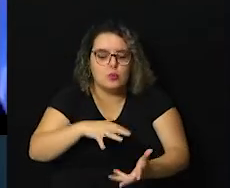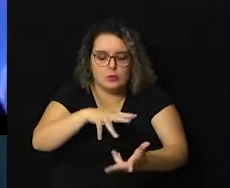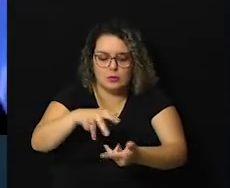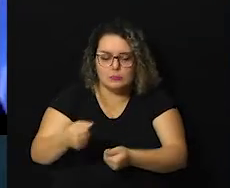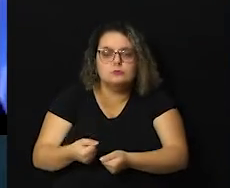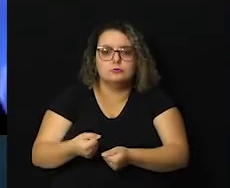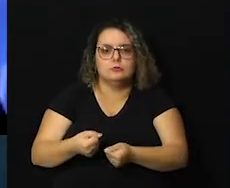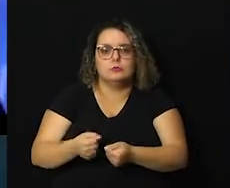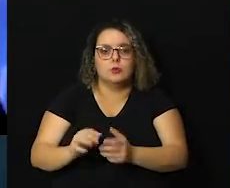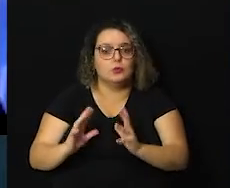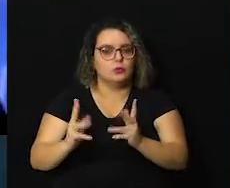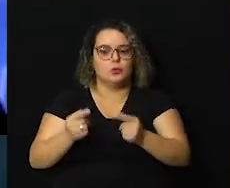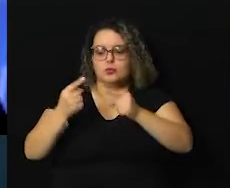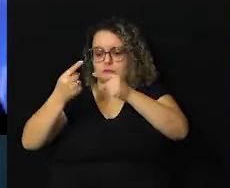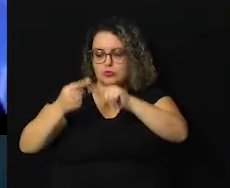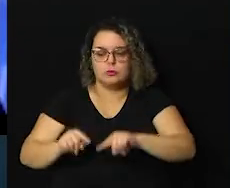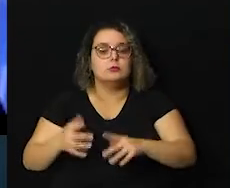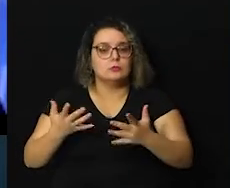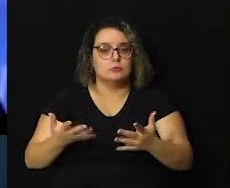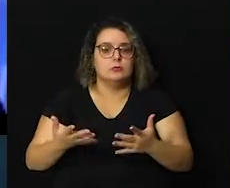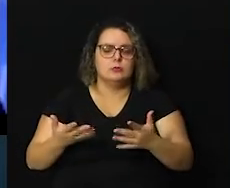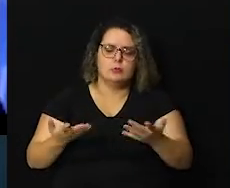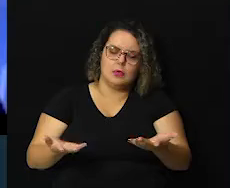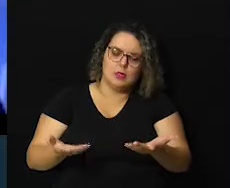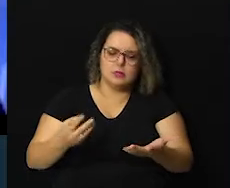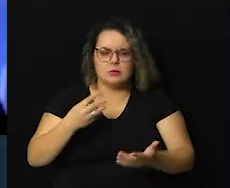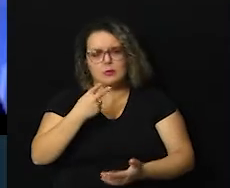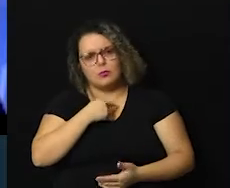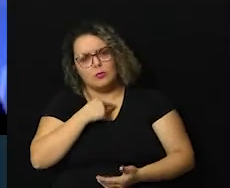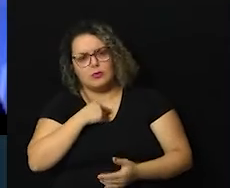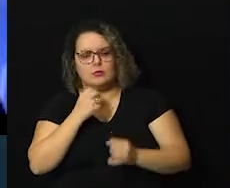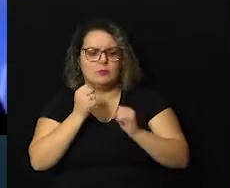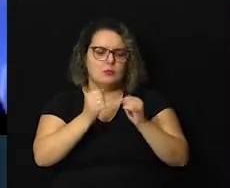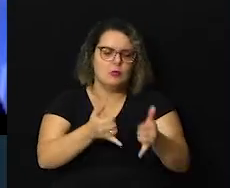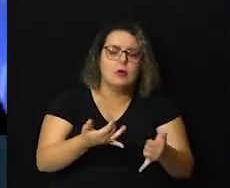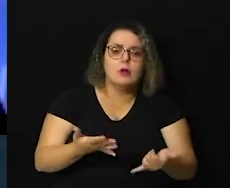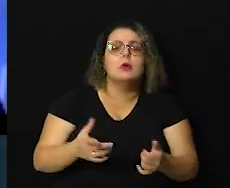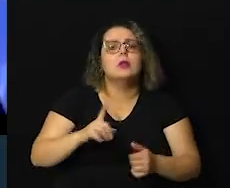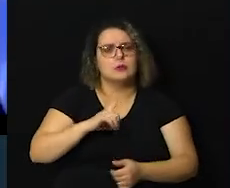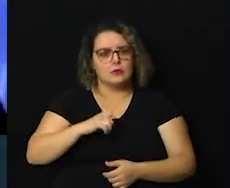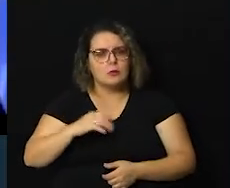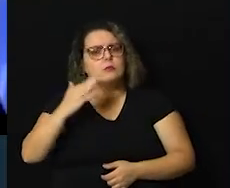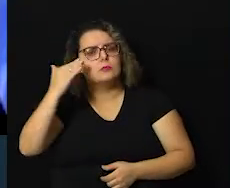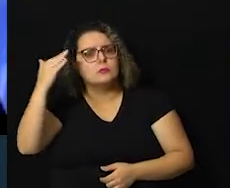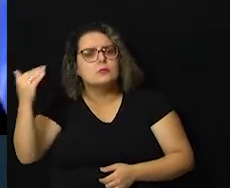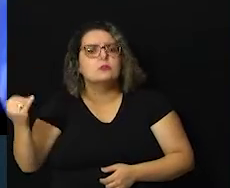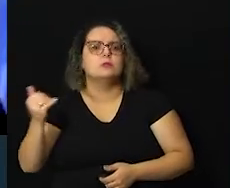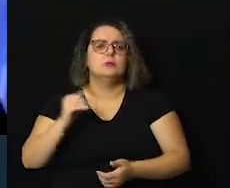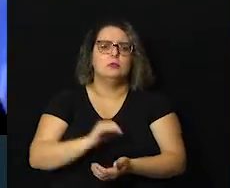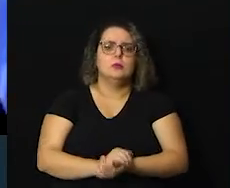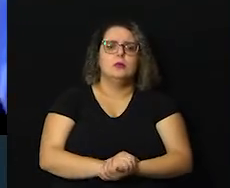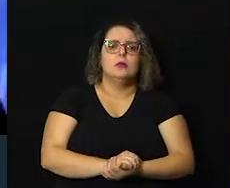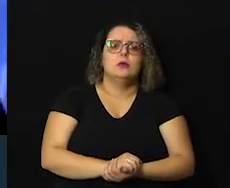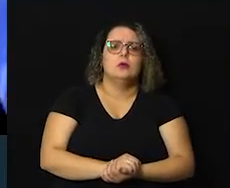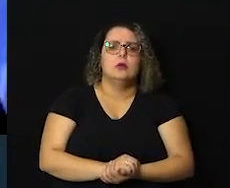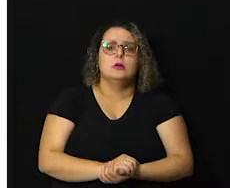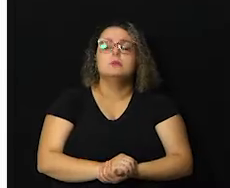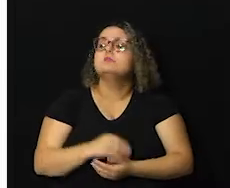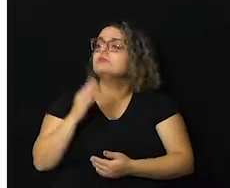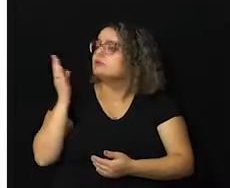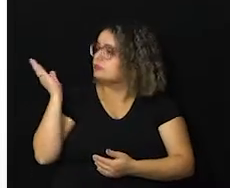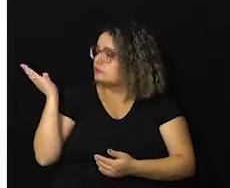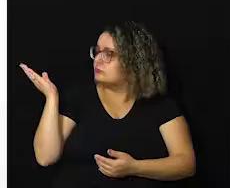lançamento Global você tá concorrendo com todo mundo mas não é por conta disso que a gente não tem cases de sucesso no Brasil all out Life